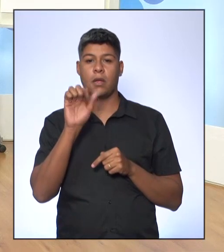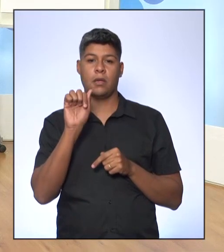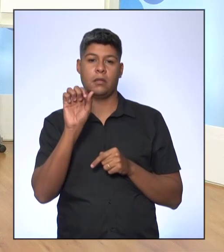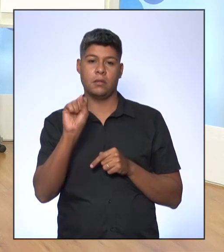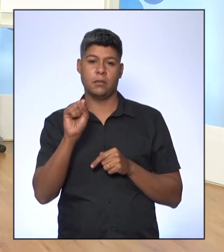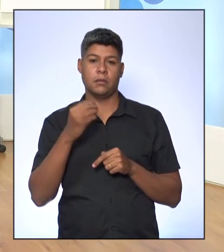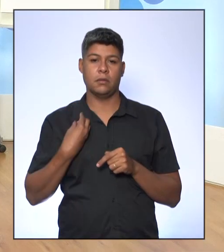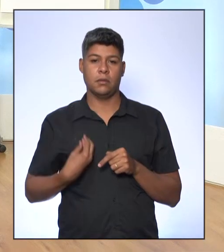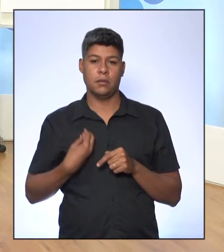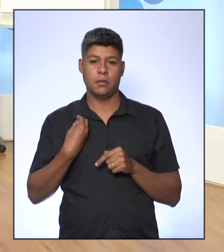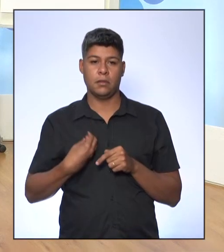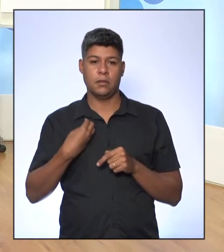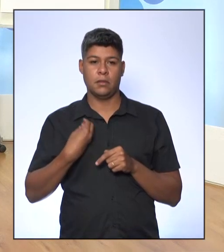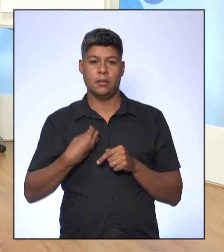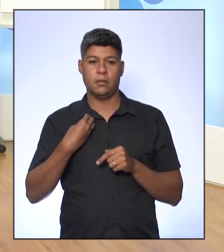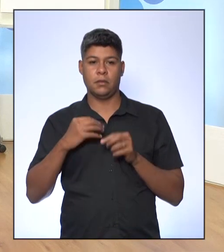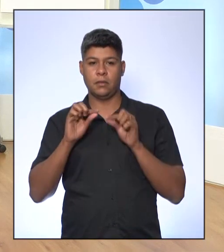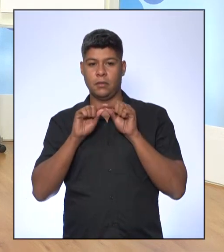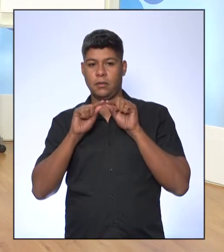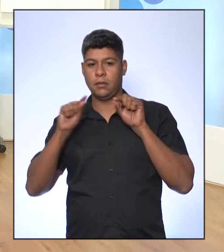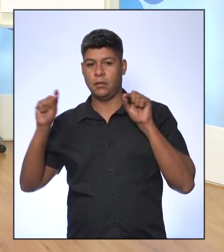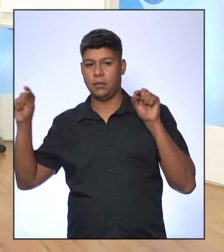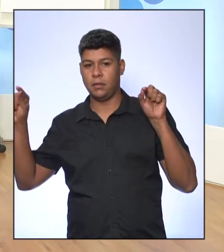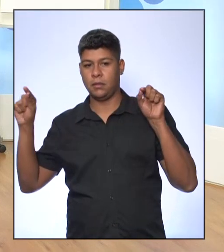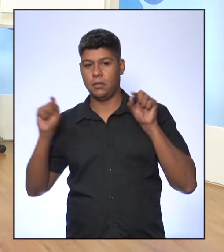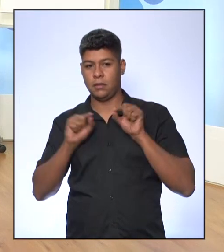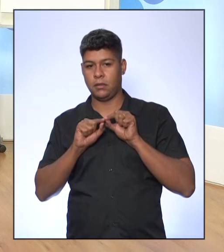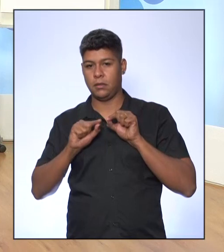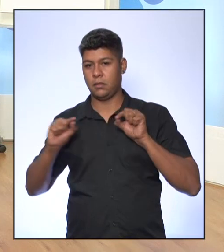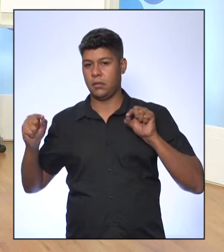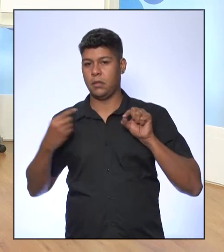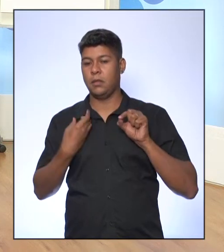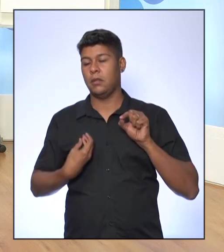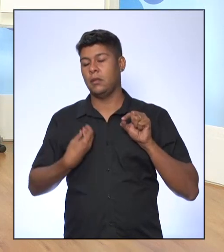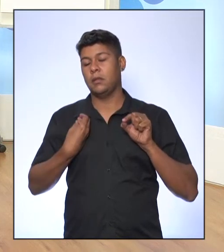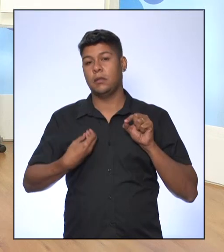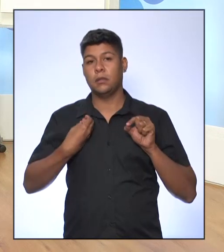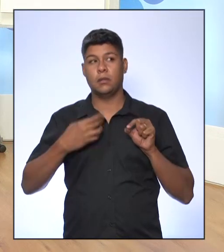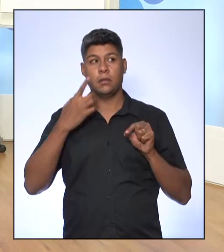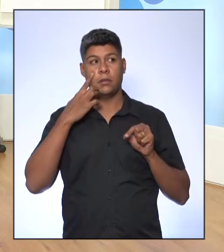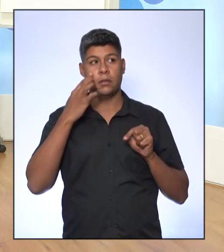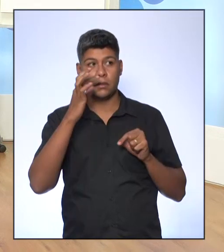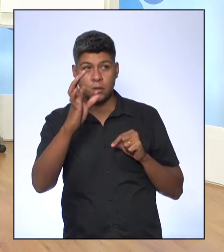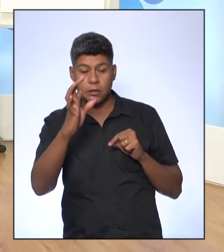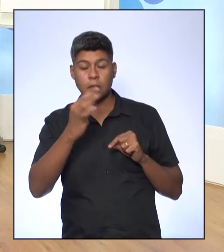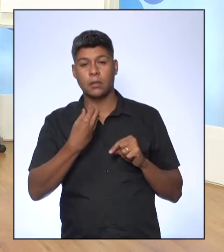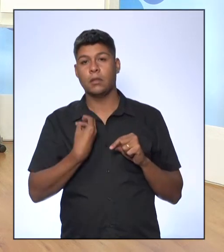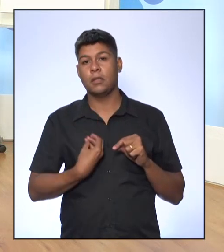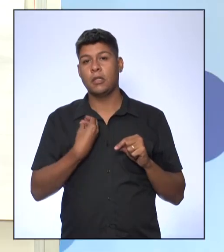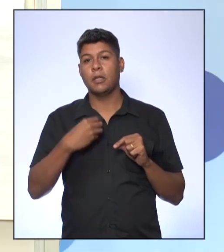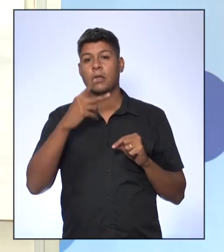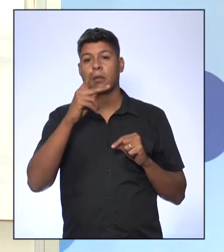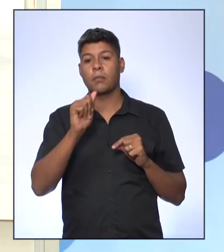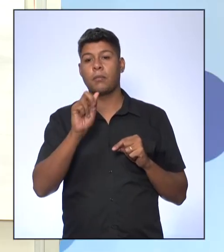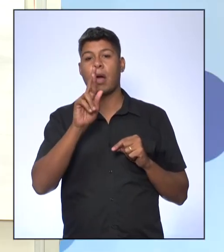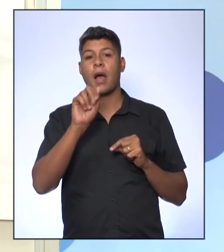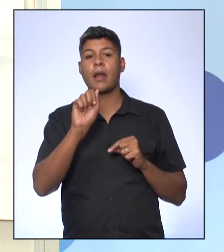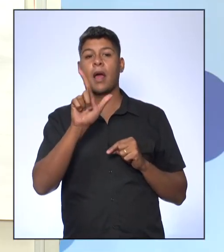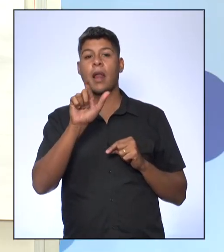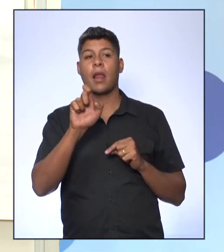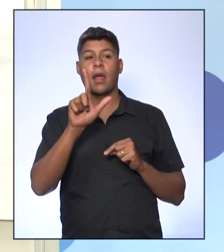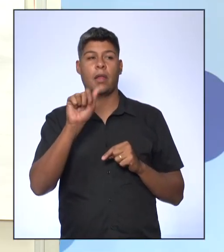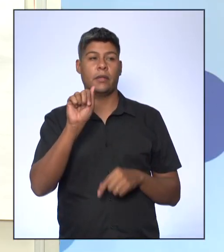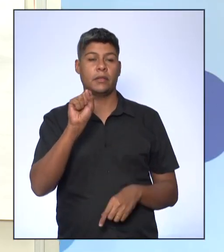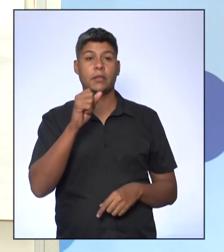que tá paralela. Não, Eu juro que tá paralela. Então, A intenção foi de ser paralela, certo? é isso mesmo. Elas são paralelas.